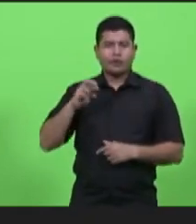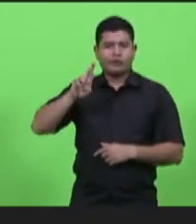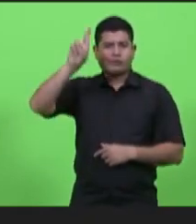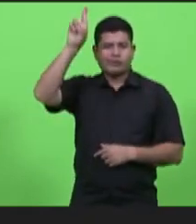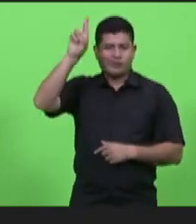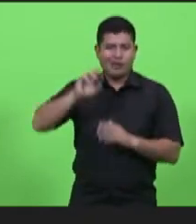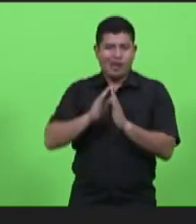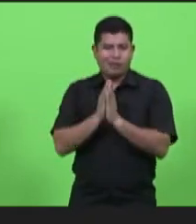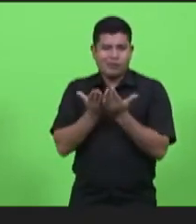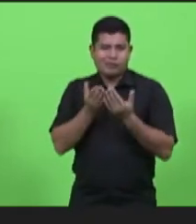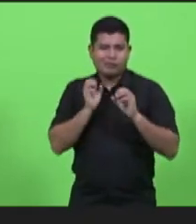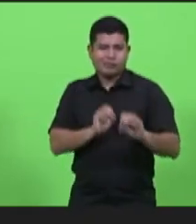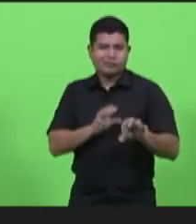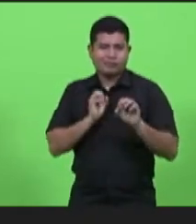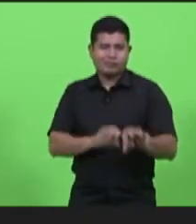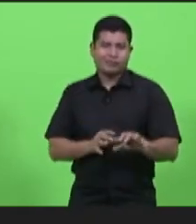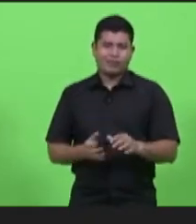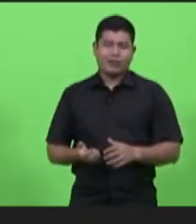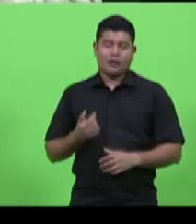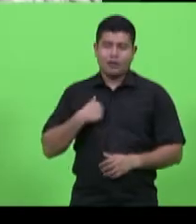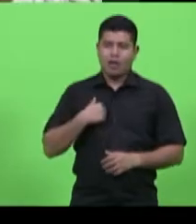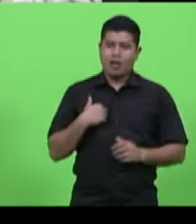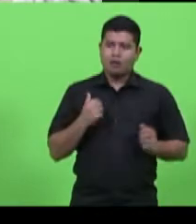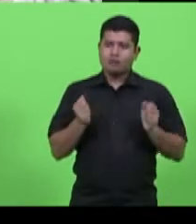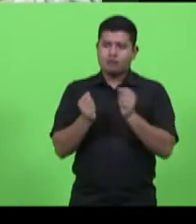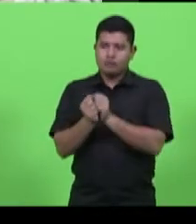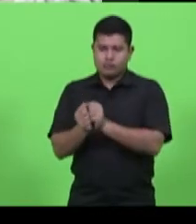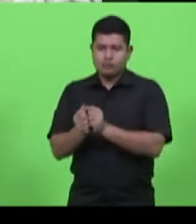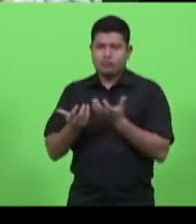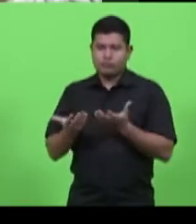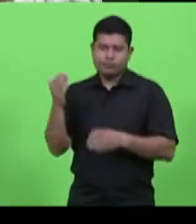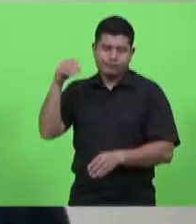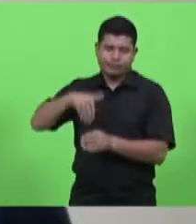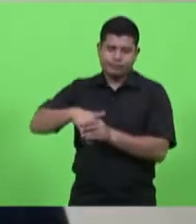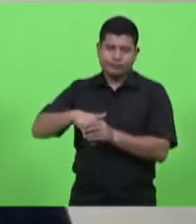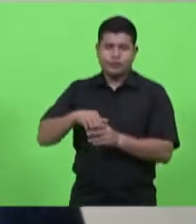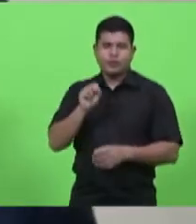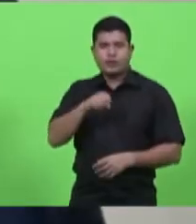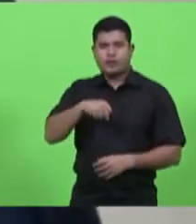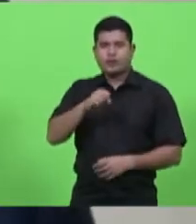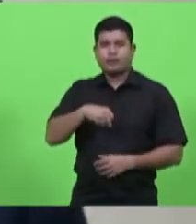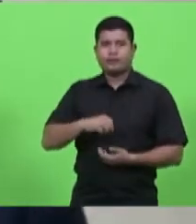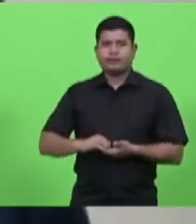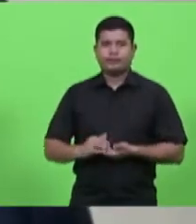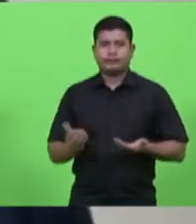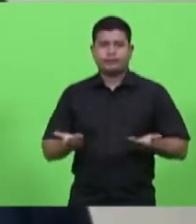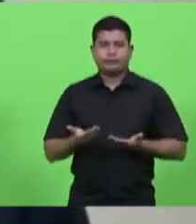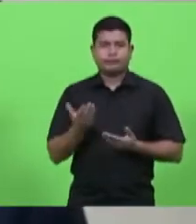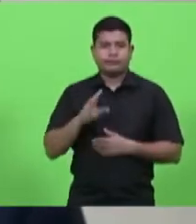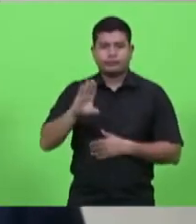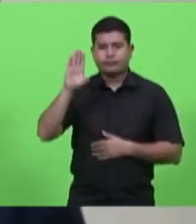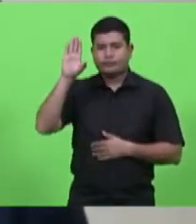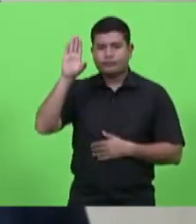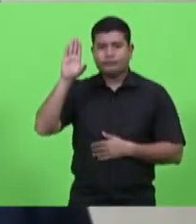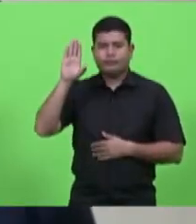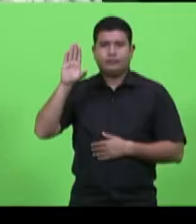o deputado, me coloco ao seu lado e voto favorável ao projeto de lei. Para discutir, tem a palavra o deputado